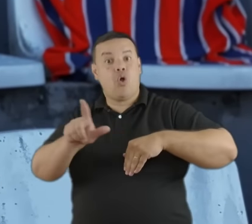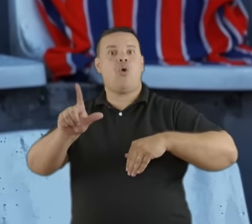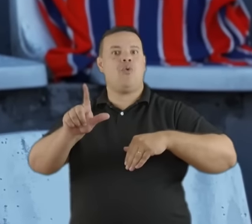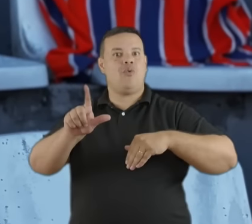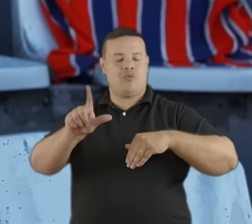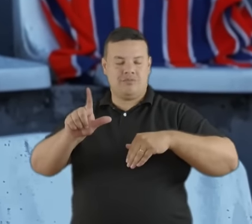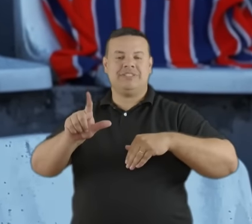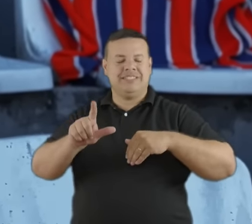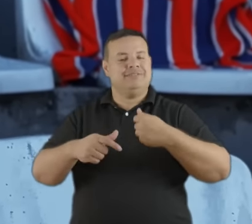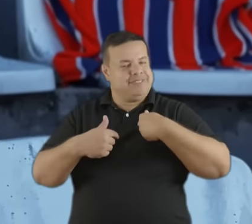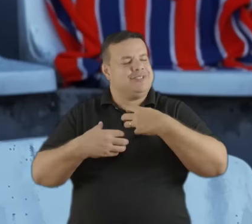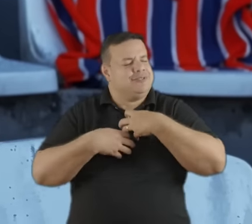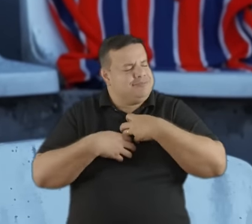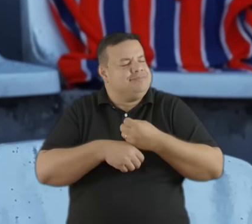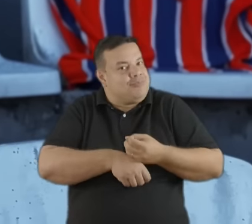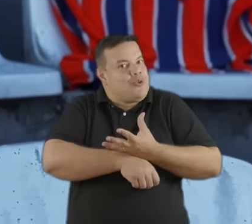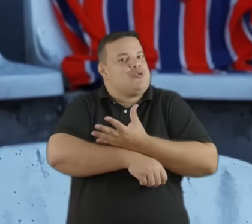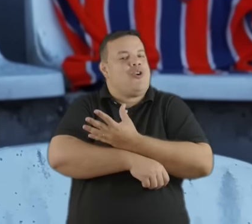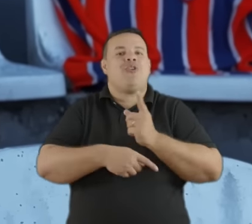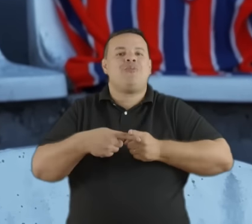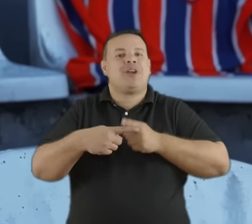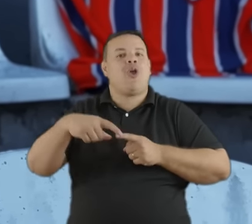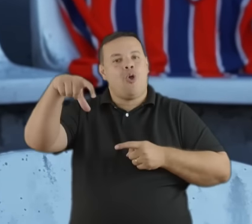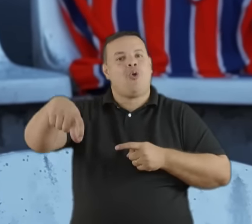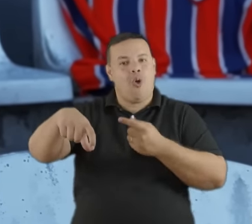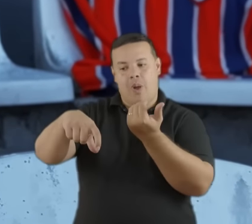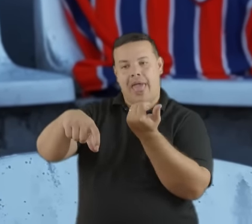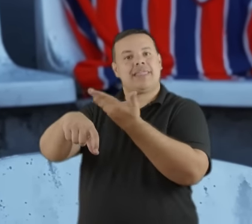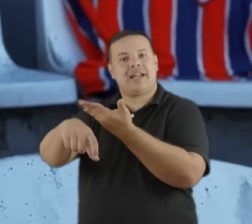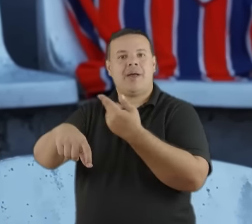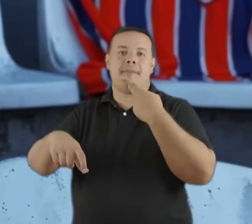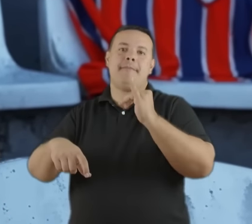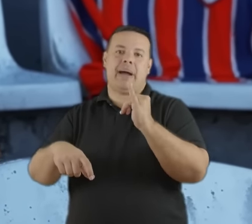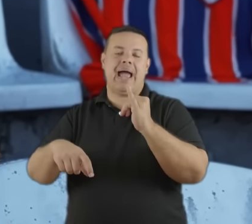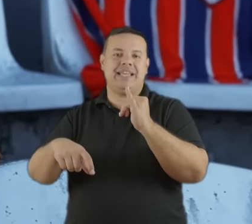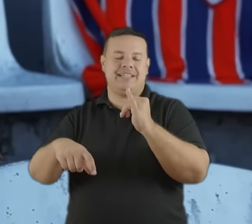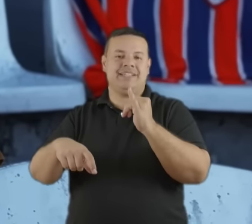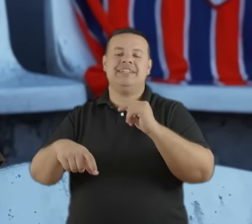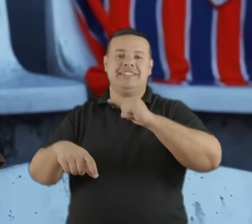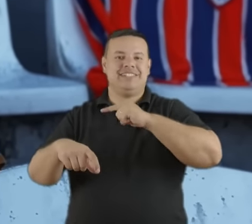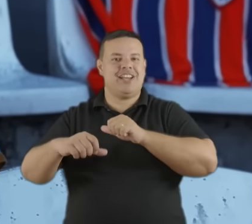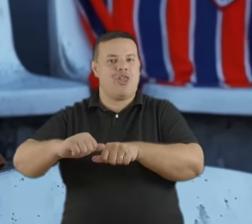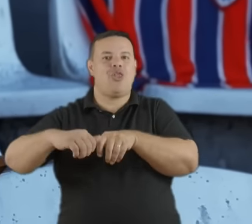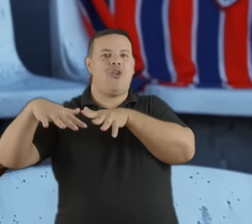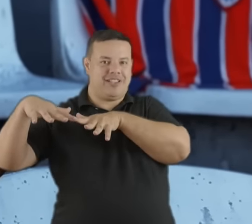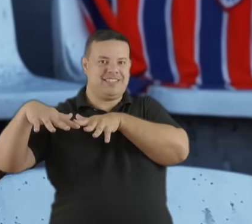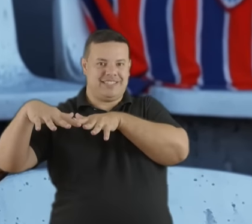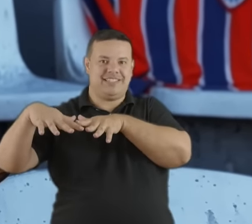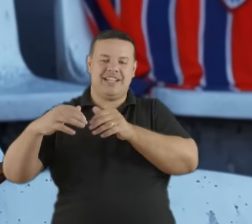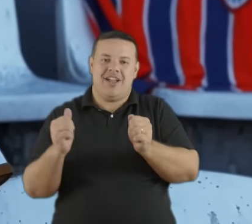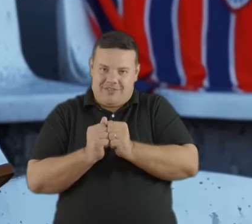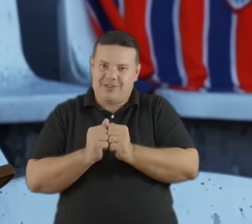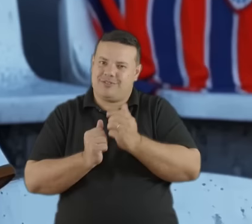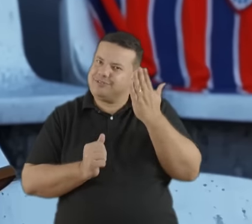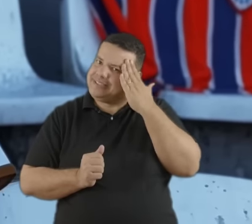você até que me emociona, ele estava no fundo do gol e na época, no jogo, estava até o torcedor, que o torcedor